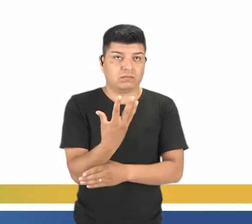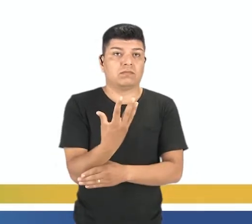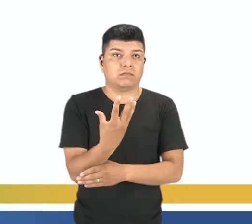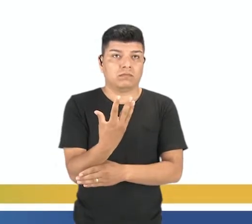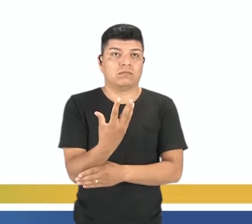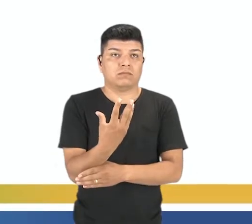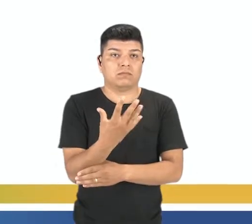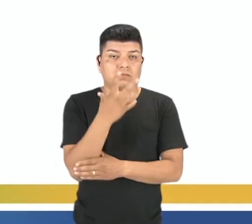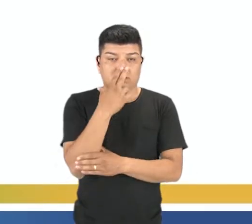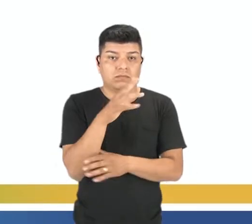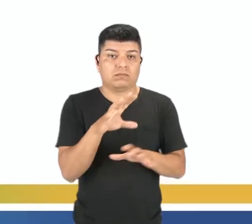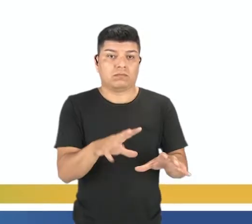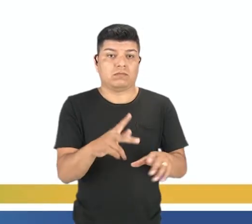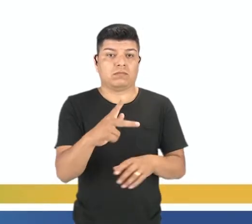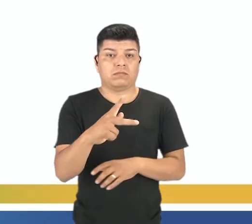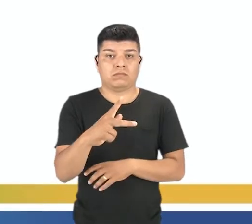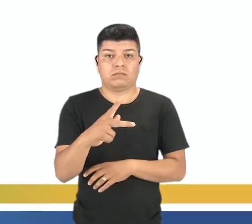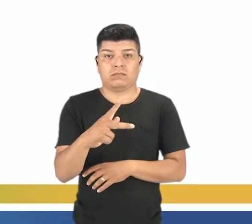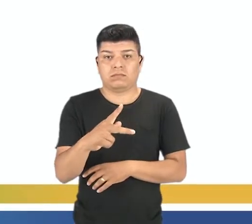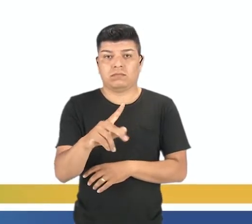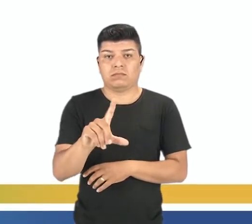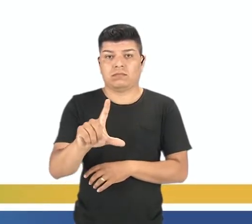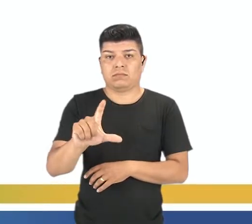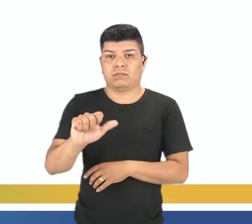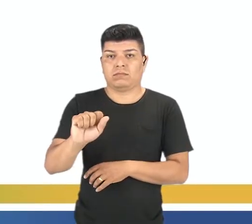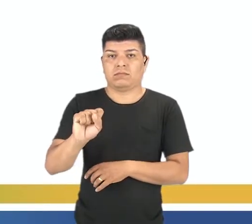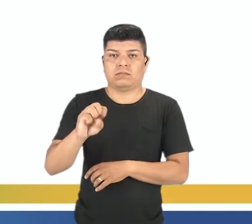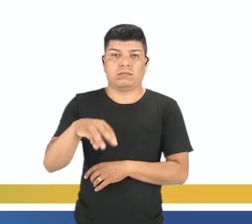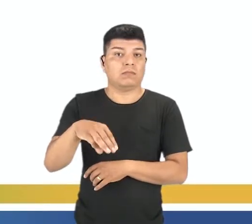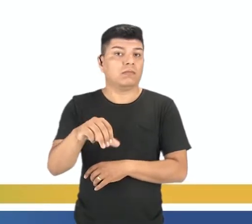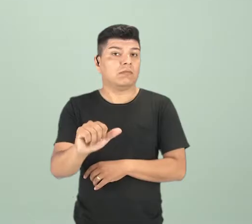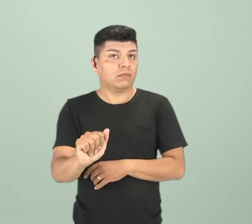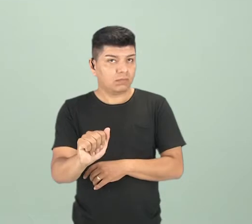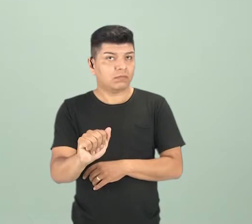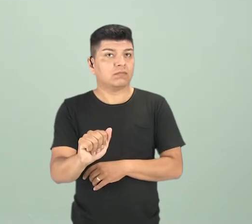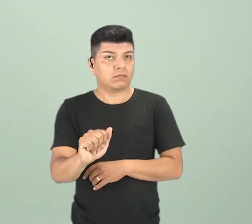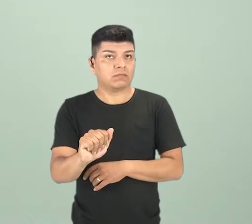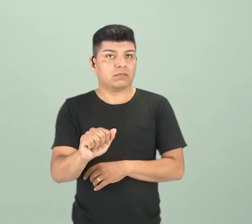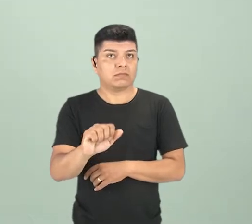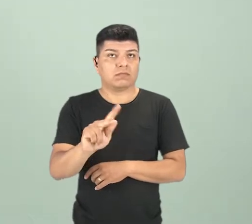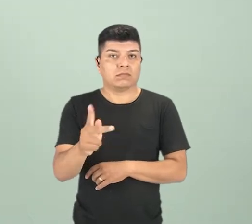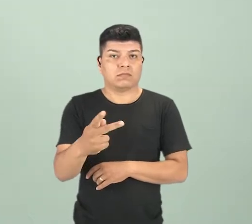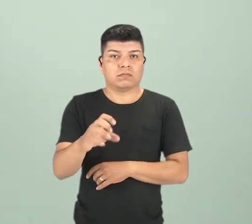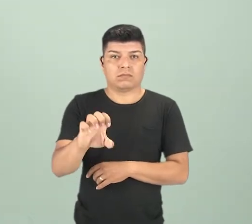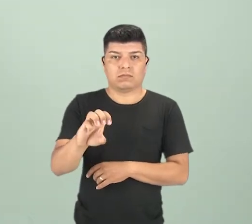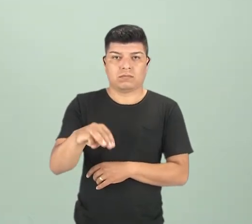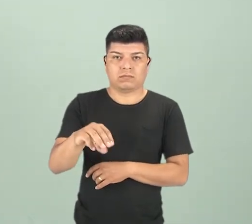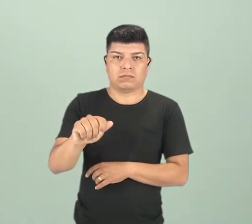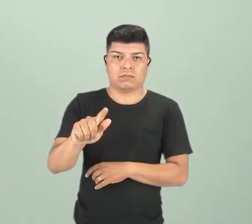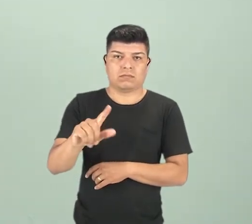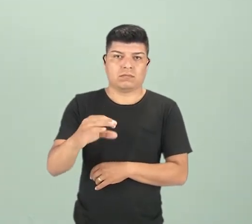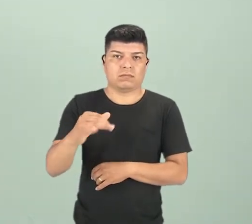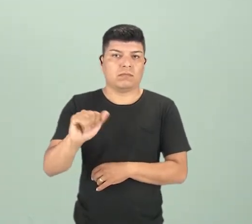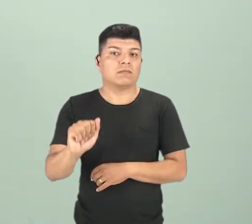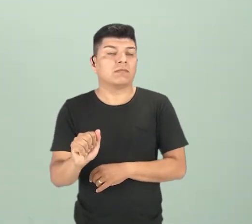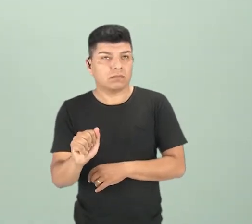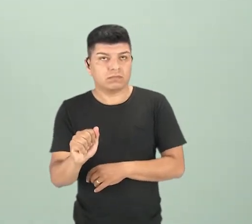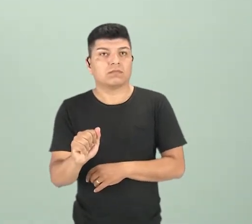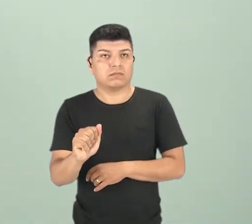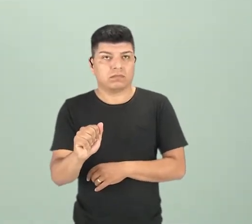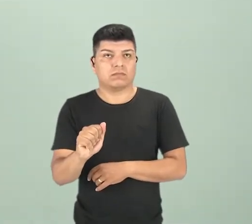antígeno, e ele fica lá no plasma. Então, os antígenos estão na hemácia e os anticorpos estão no plasma.